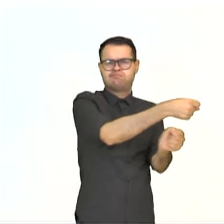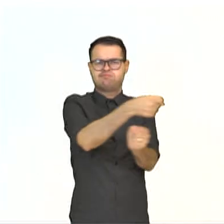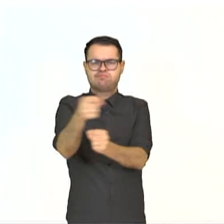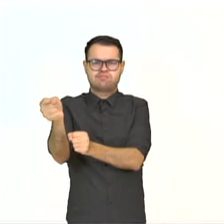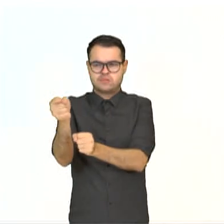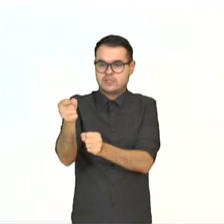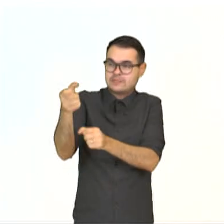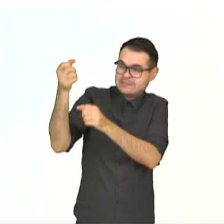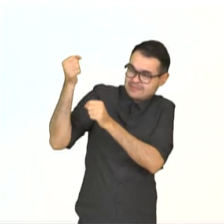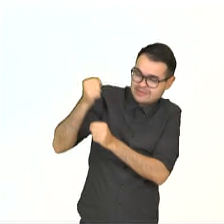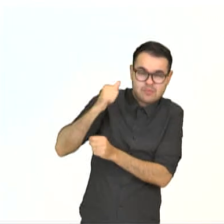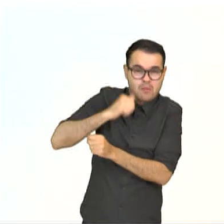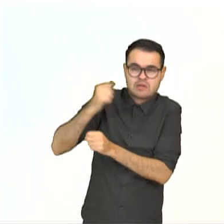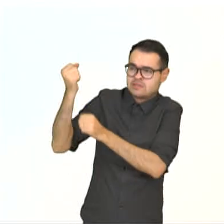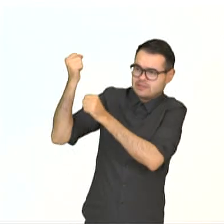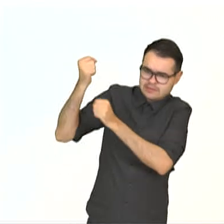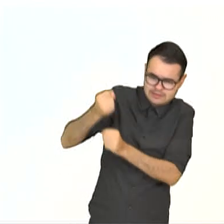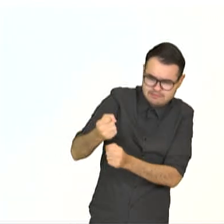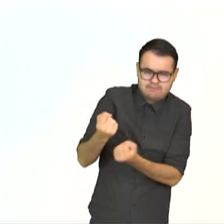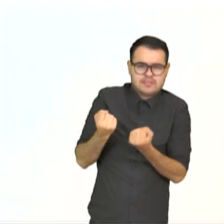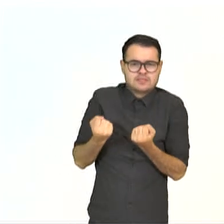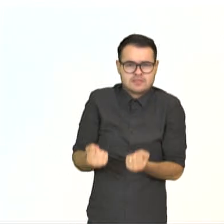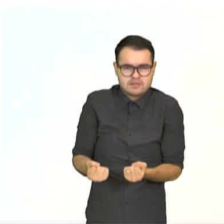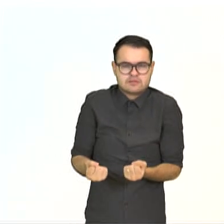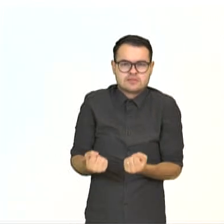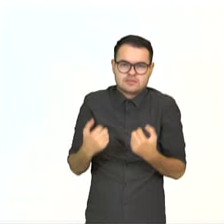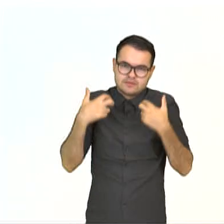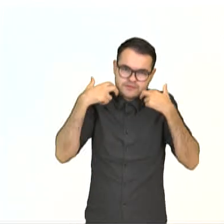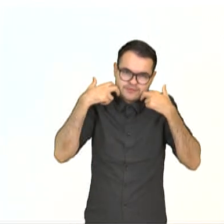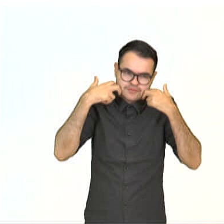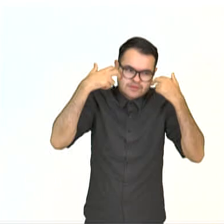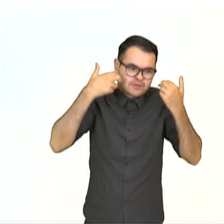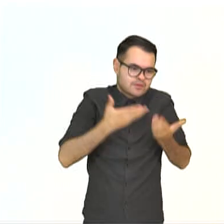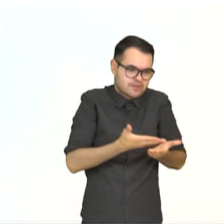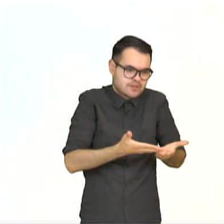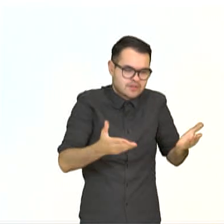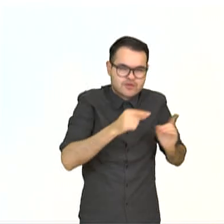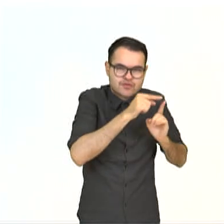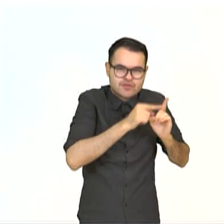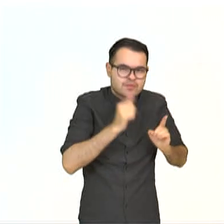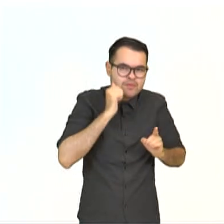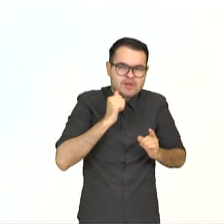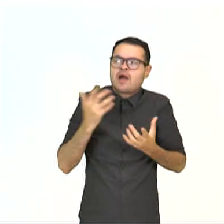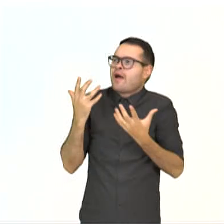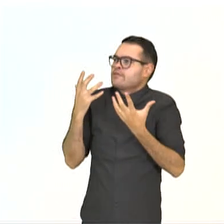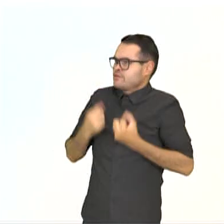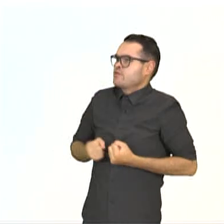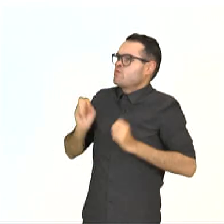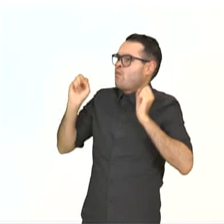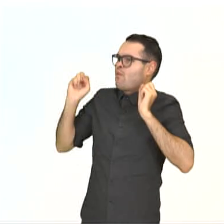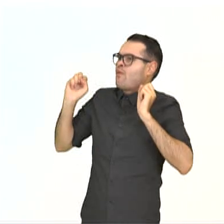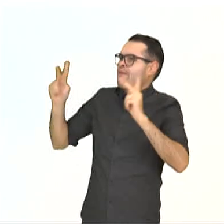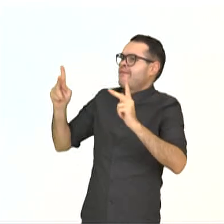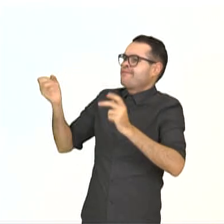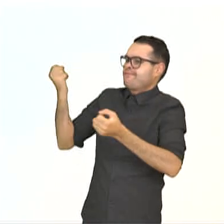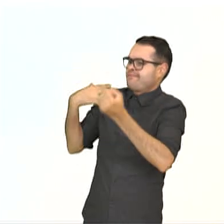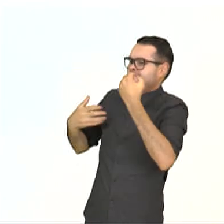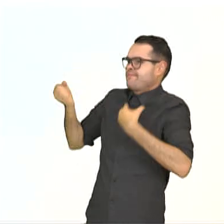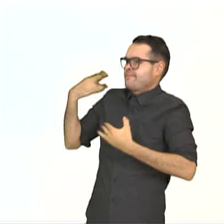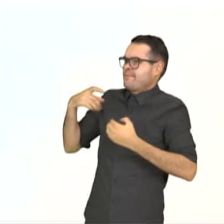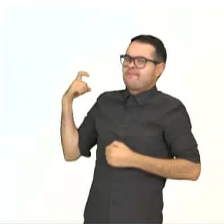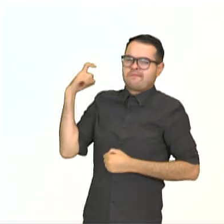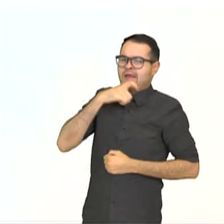muito pesado para a mulher, esta espécie ainda envergonhada. Aceito os subterfúgios que me cabem, sem precisar